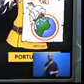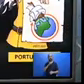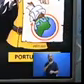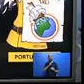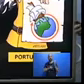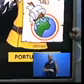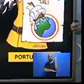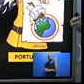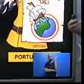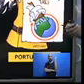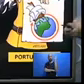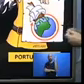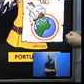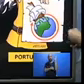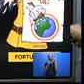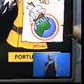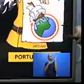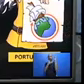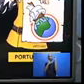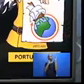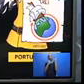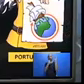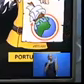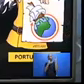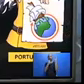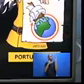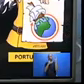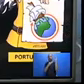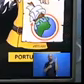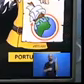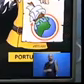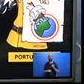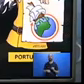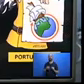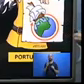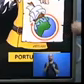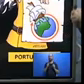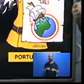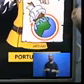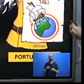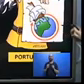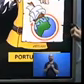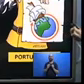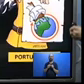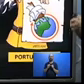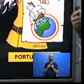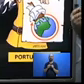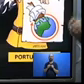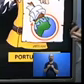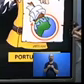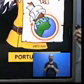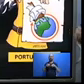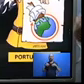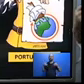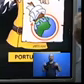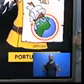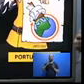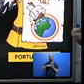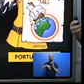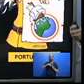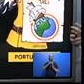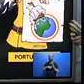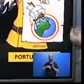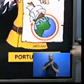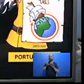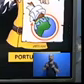madeira avermelhada, que com ela era possível fazer tinta e móveis de